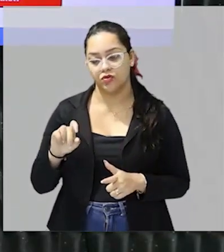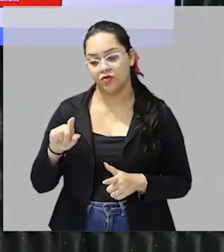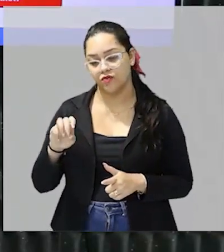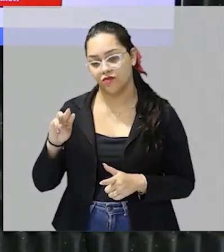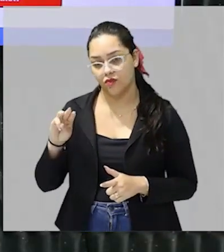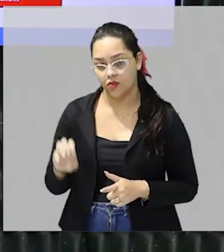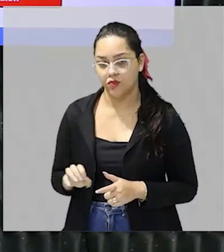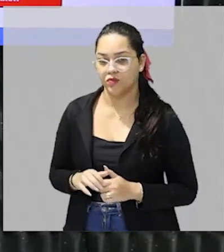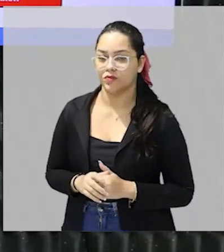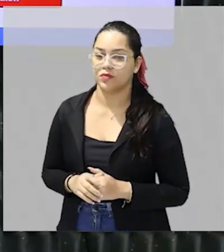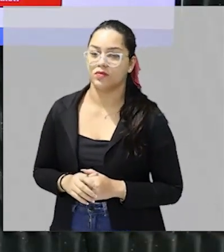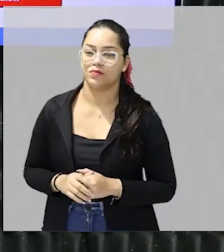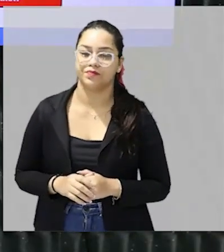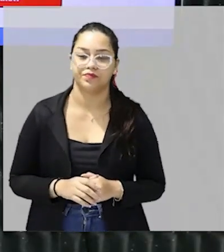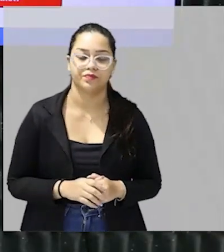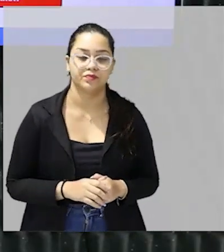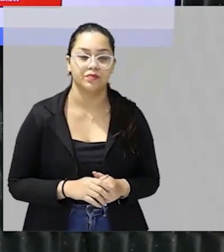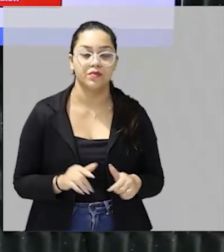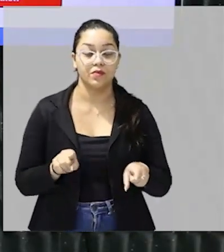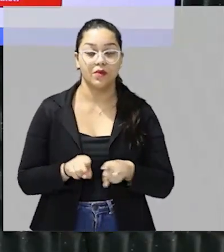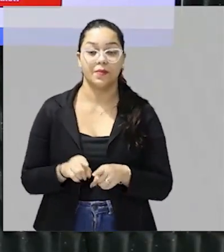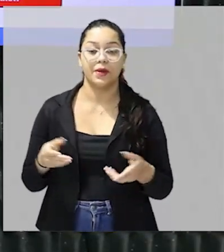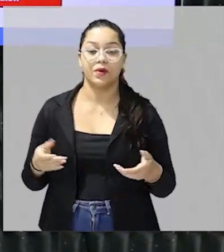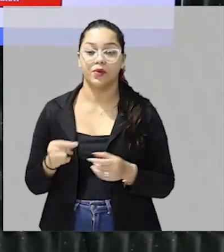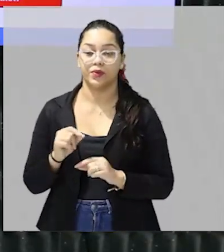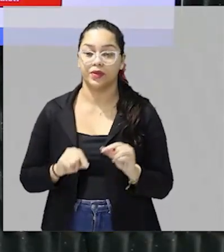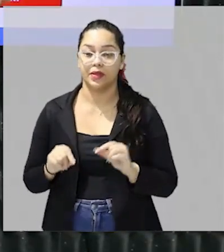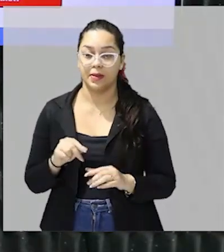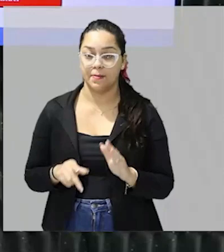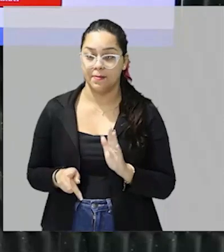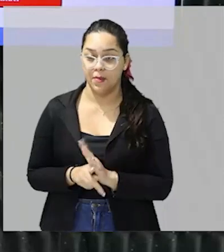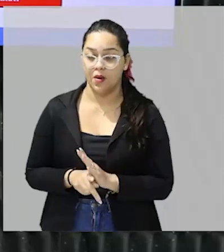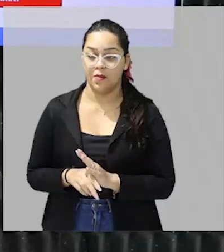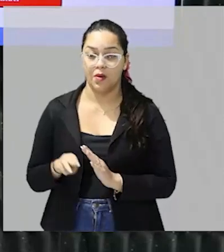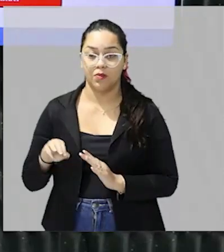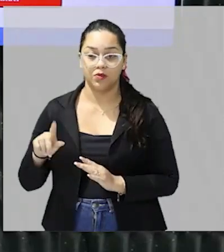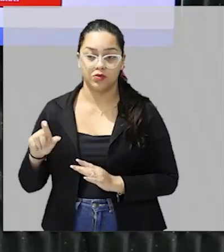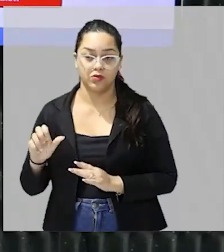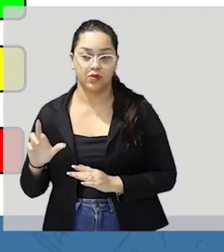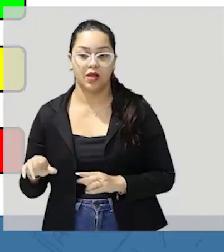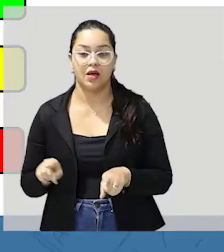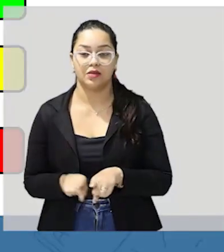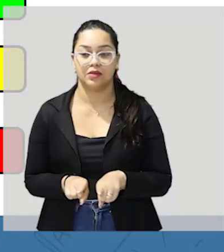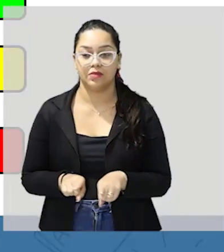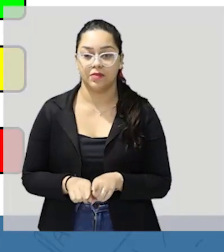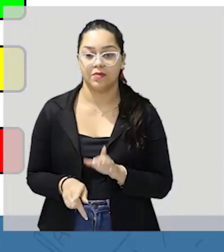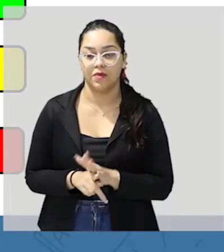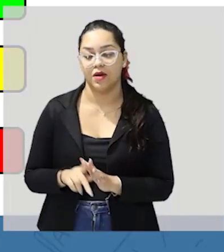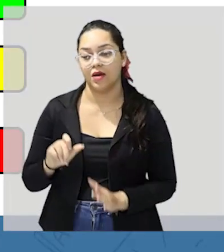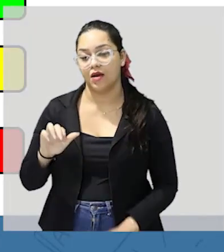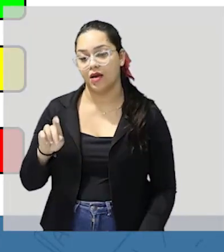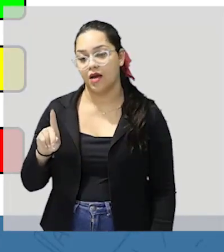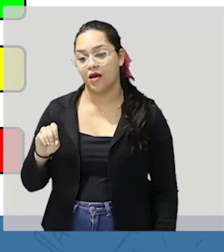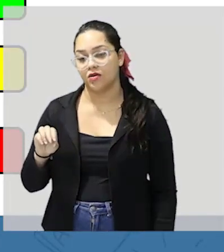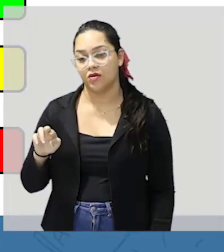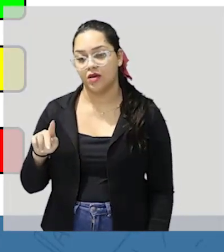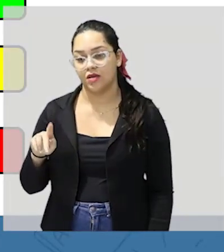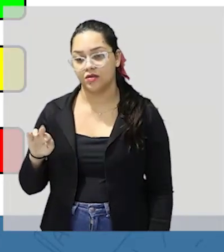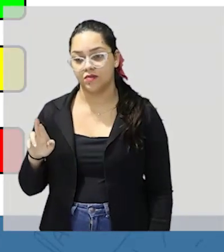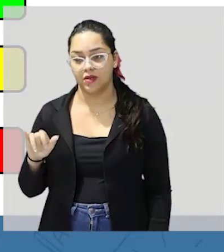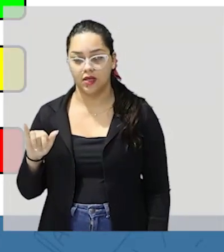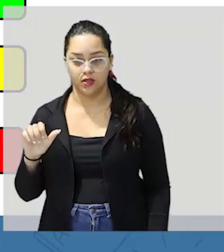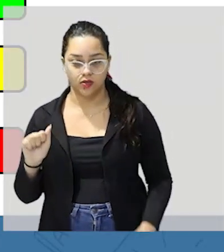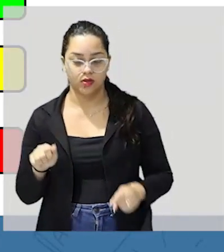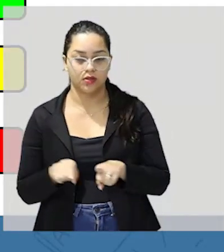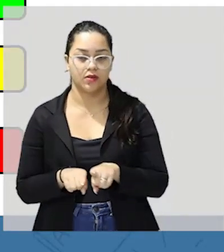volume. Aí vai trabalhar o quê? A resistência muscular localizada, a resistência cardiorrespiratória, que